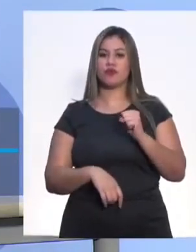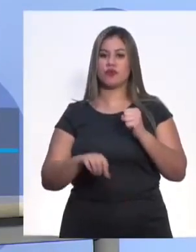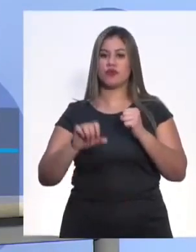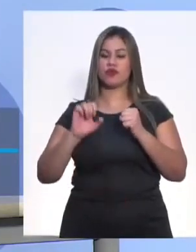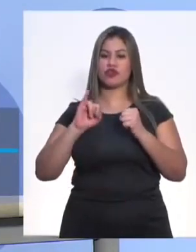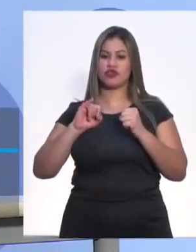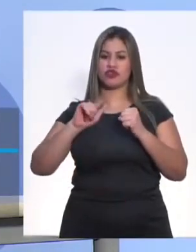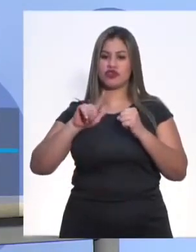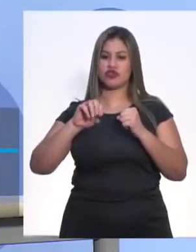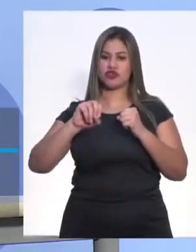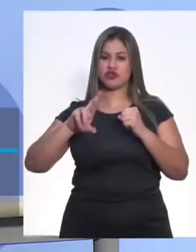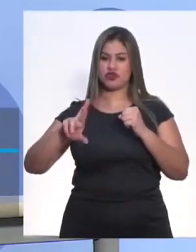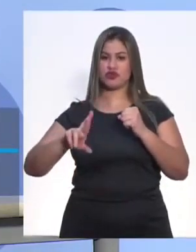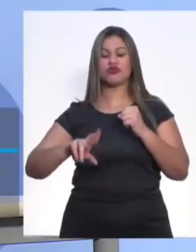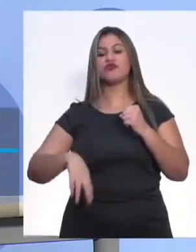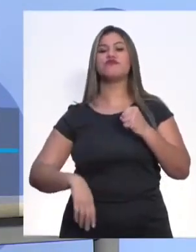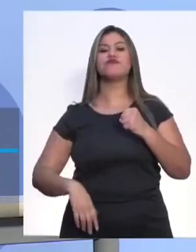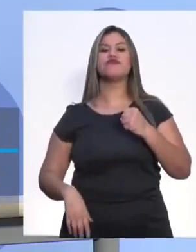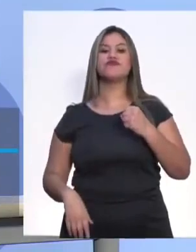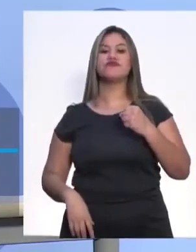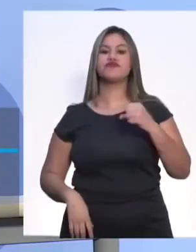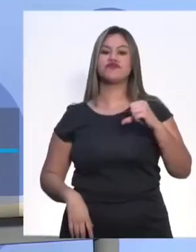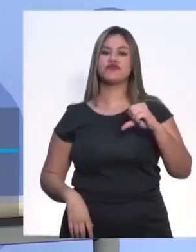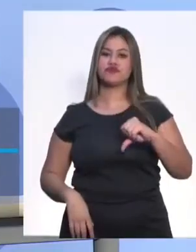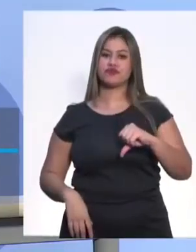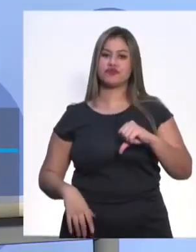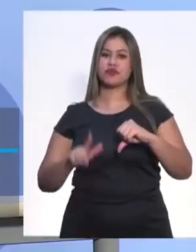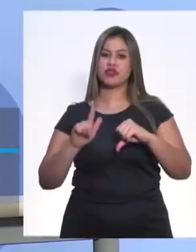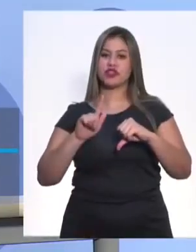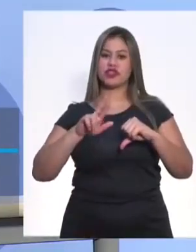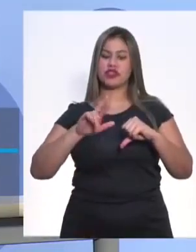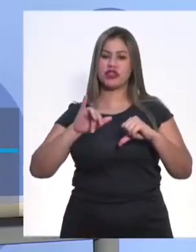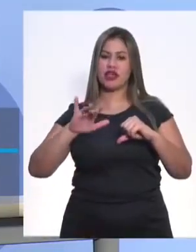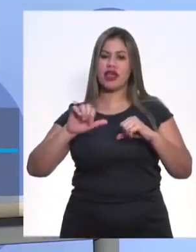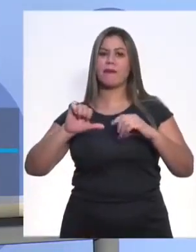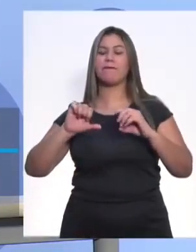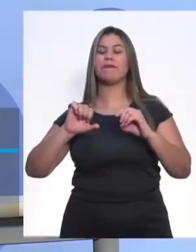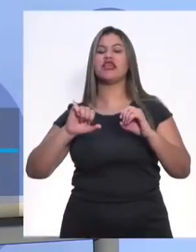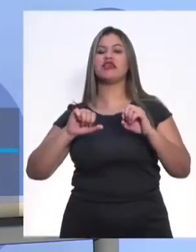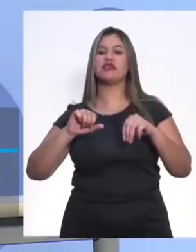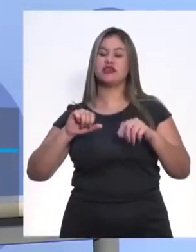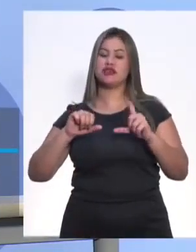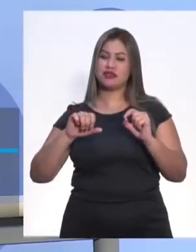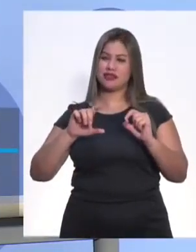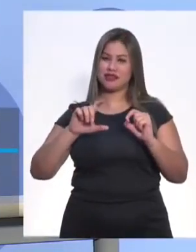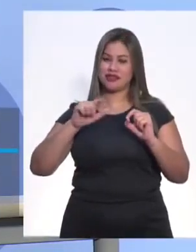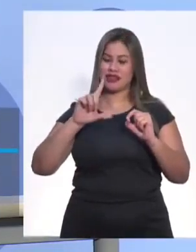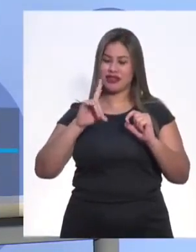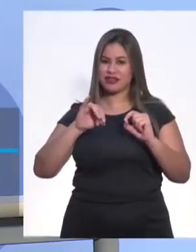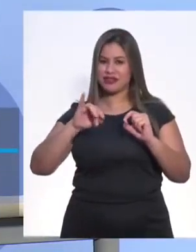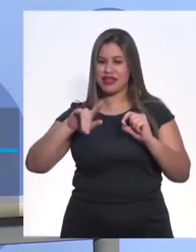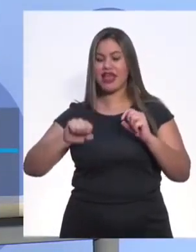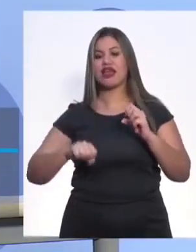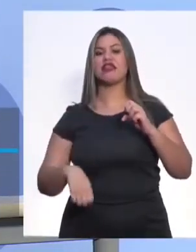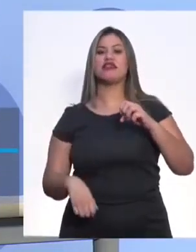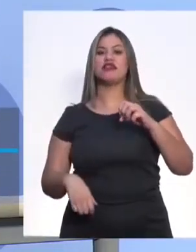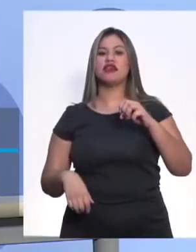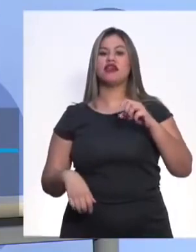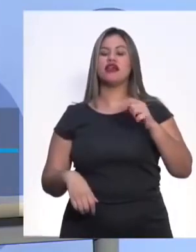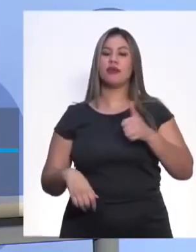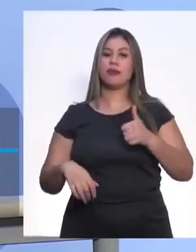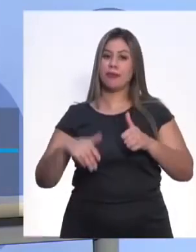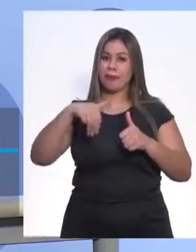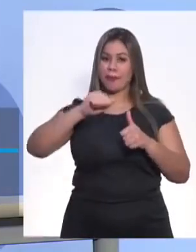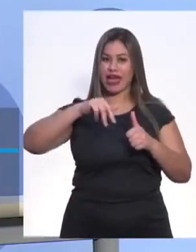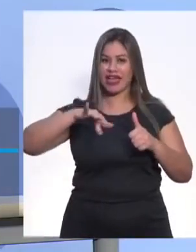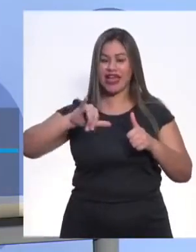Igor, da professora Aparecida, os alunos Guilherme, Daniele e Maiara, da professora Silvânia,